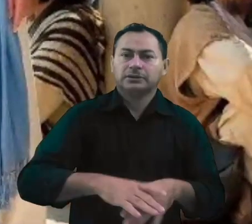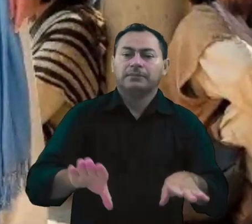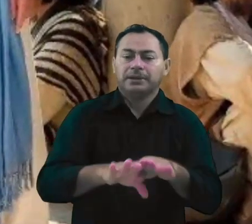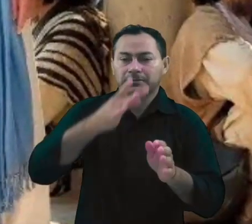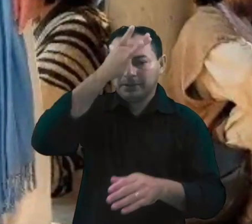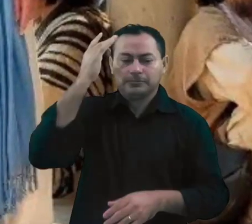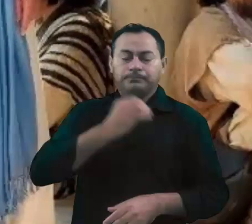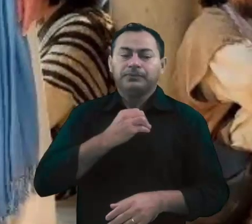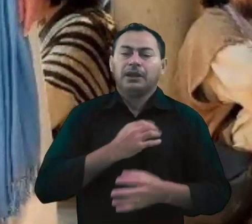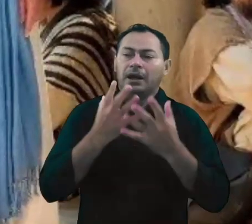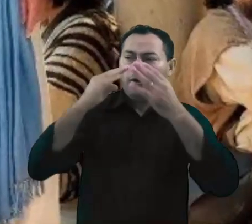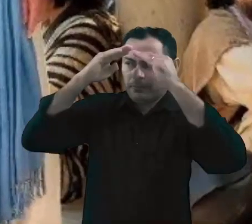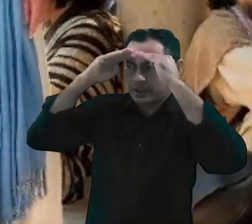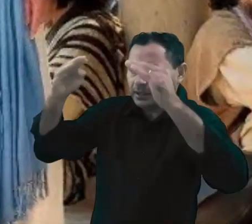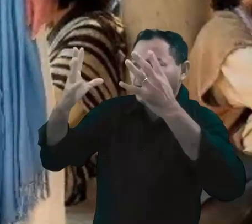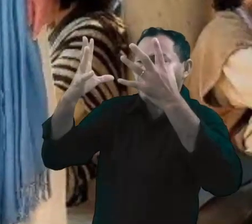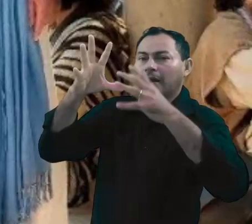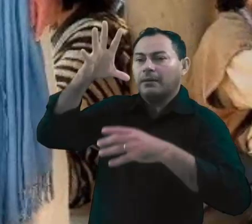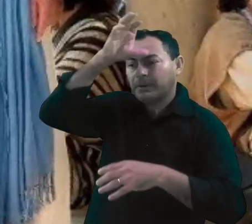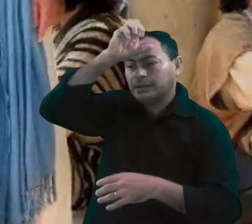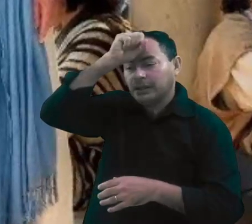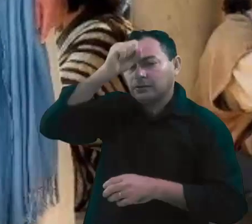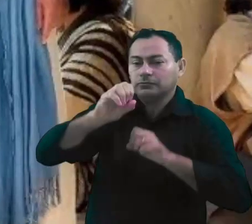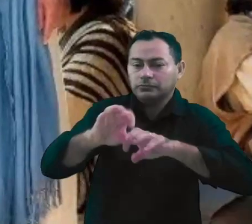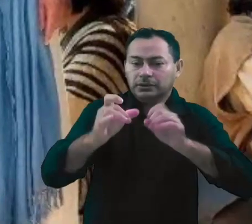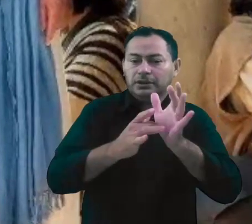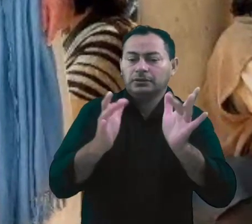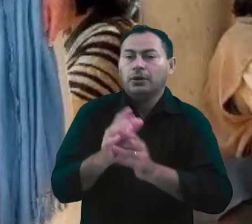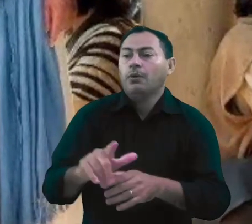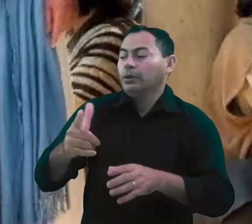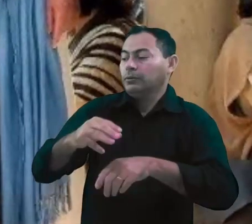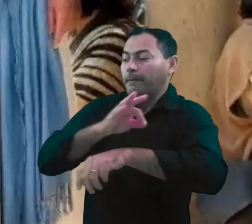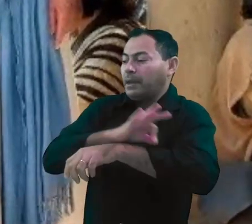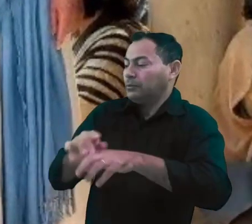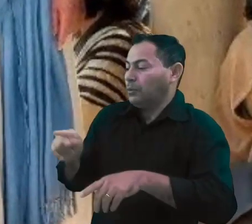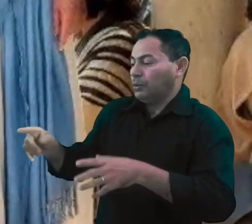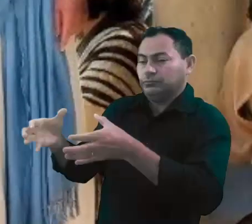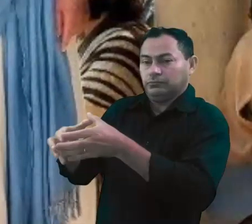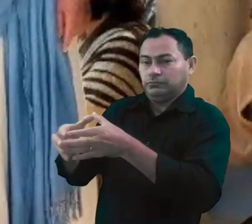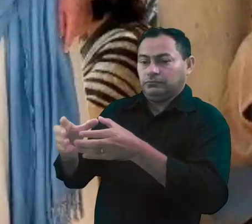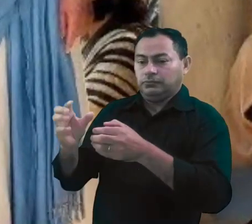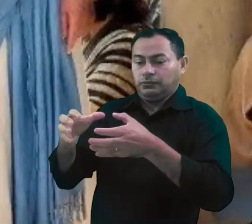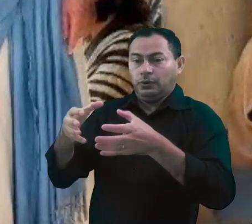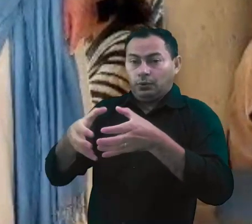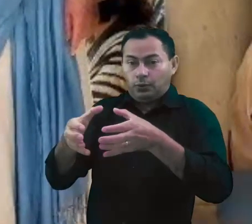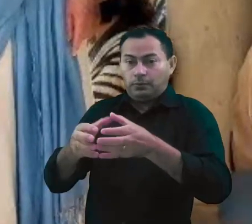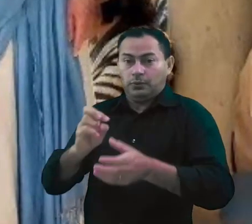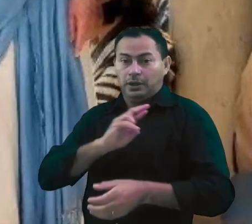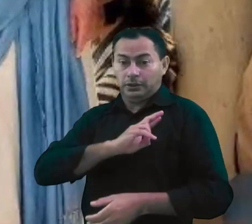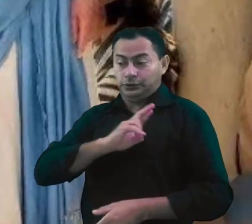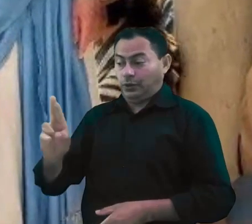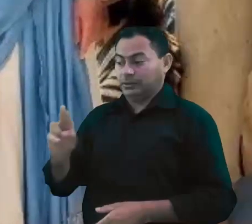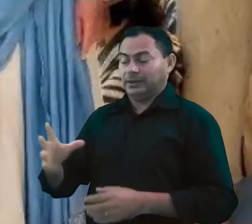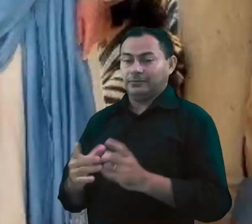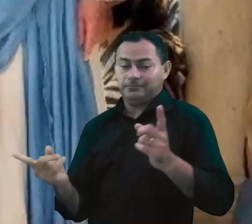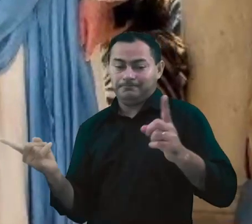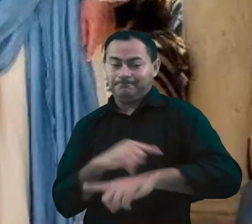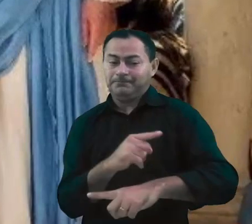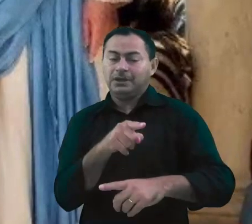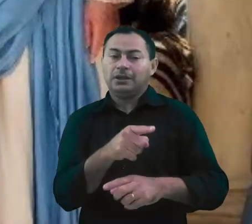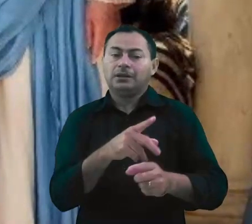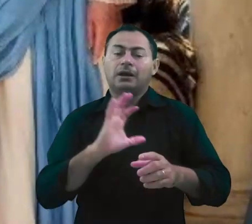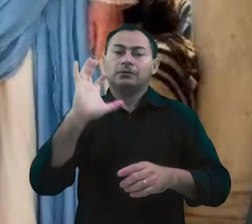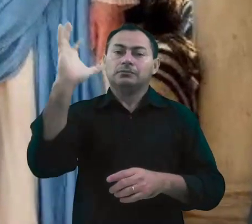atenderam à pregação de Jesus. Depois, a alguns metros de distância, o outro círculo formado pelos religiosos que estavam